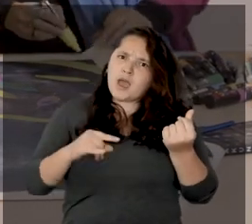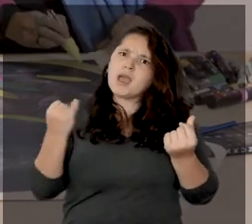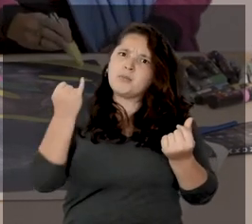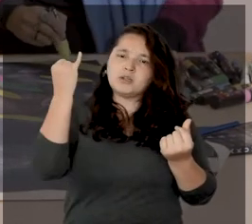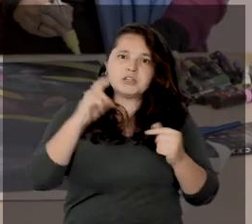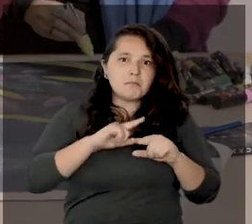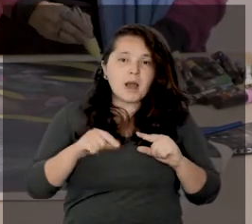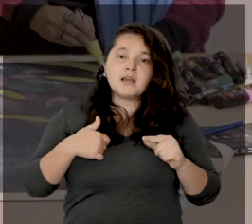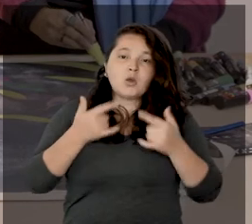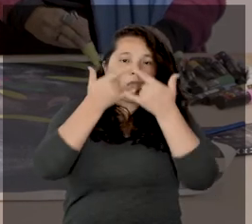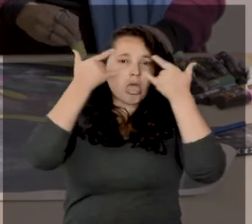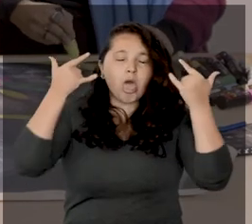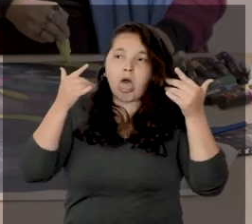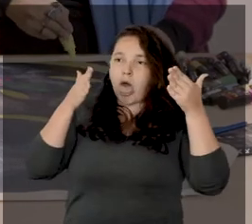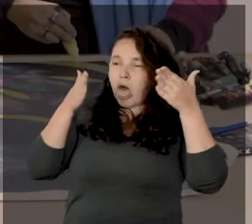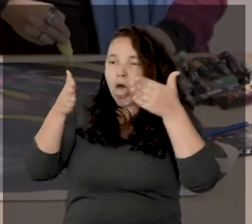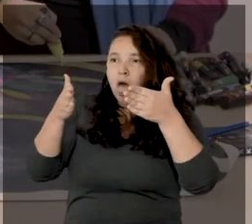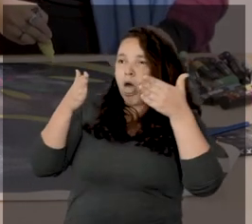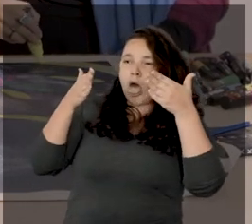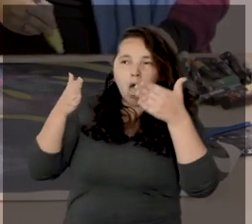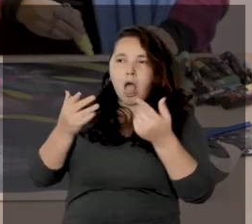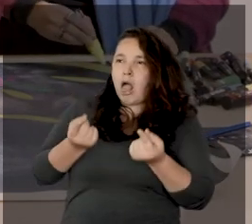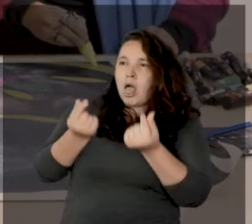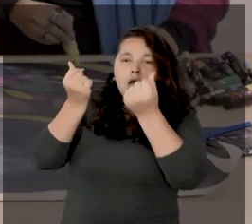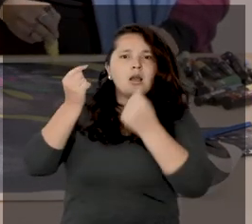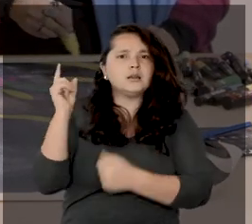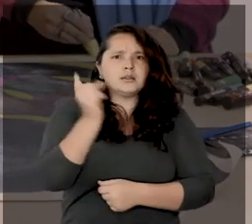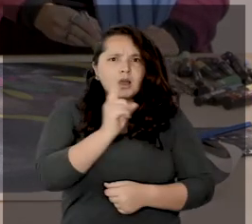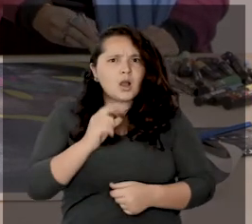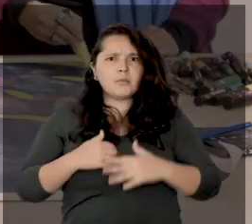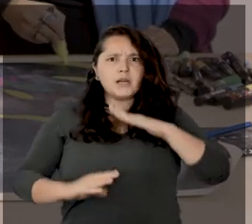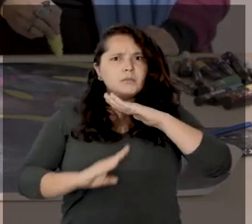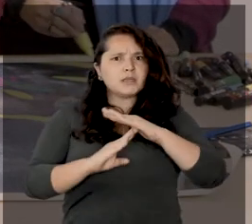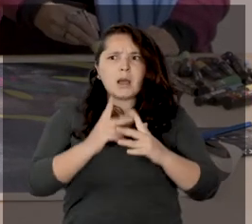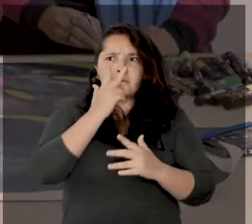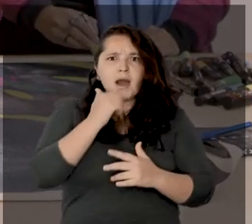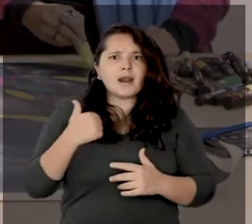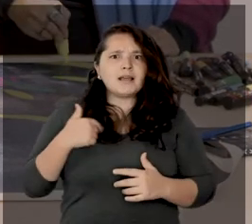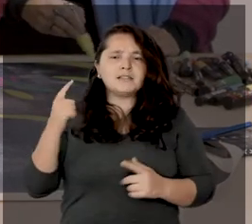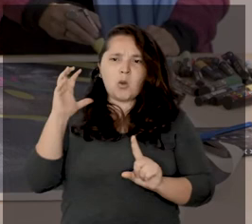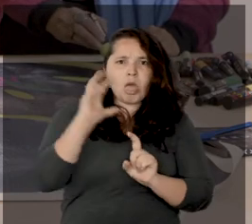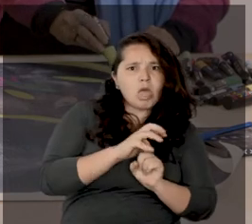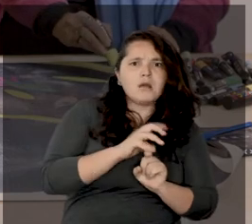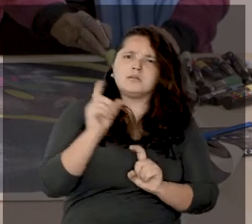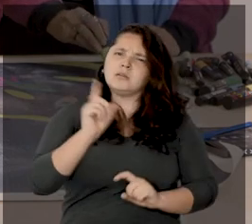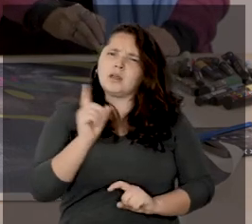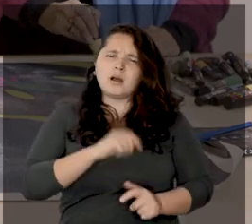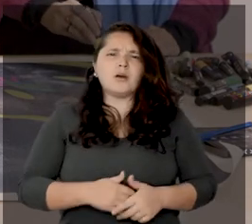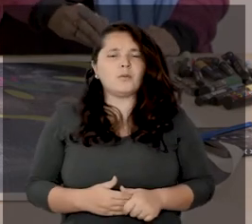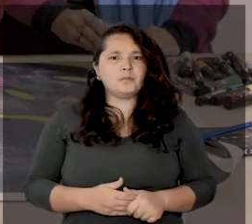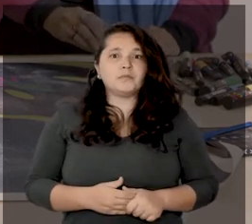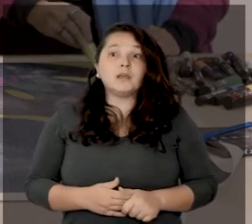de novo, nos engessar, ele não deve, de novo, nos limitar e meter medo, nos intimidar, né, e tal. Então, a gente lida